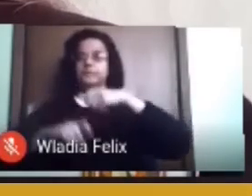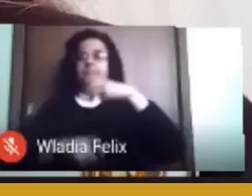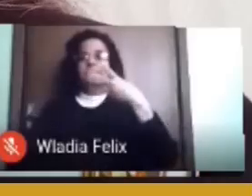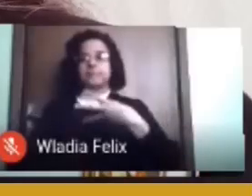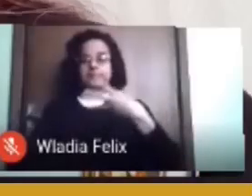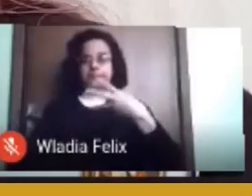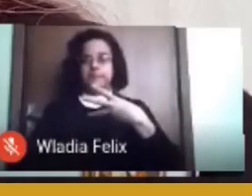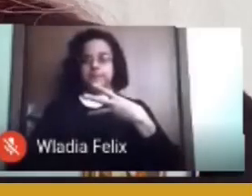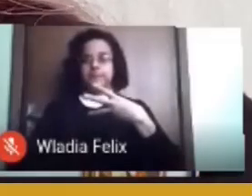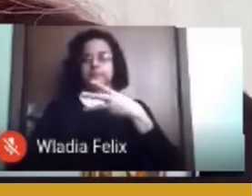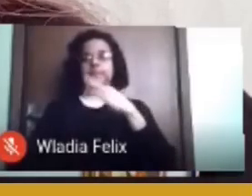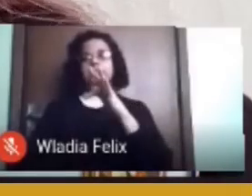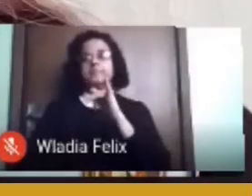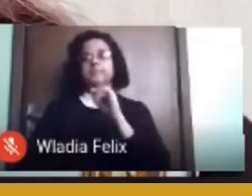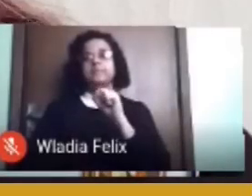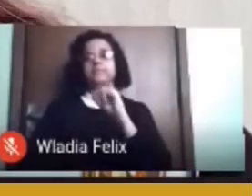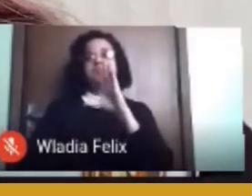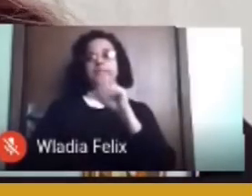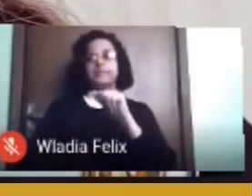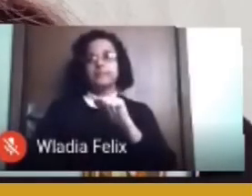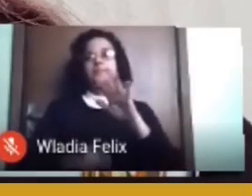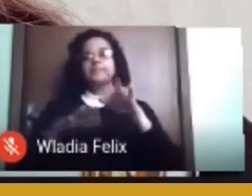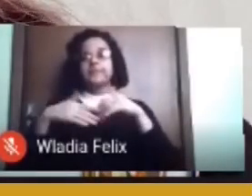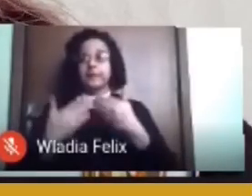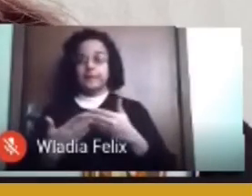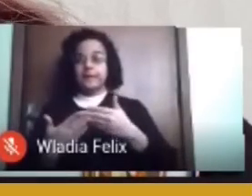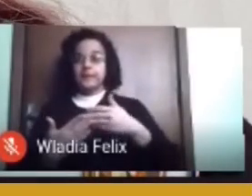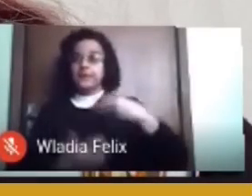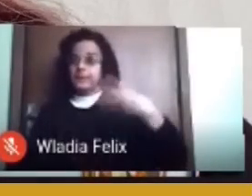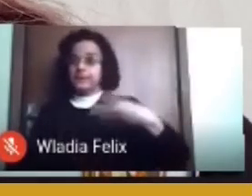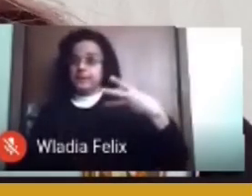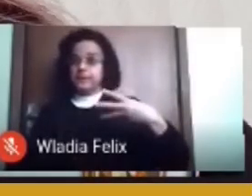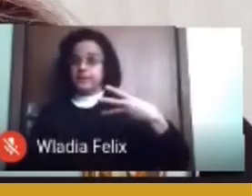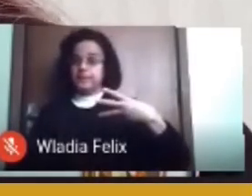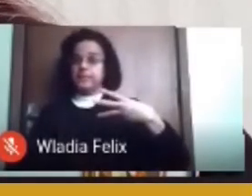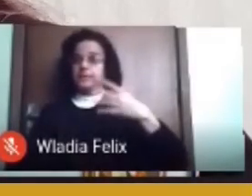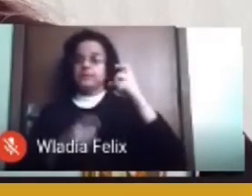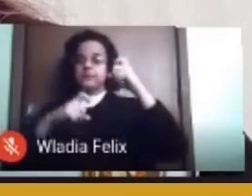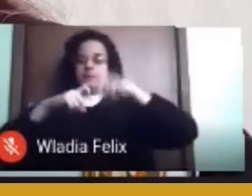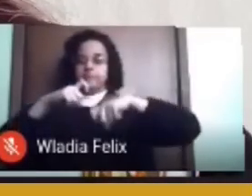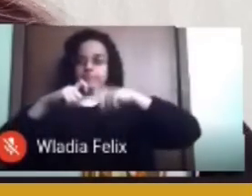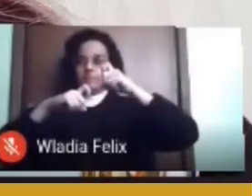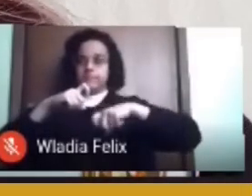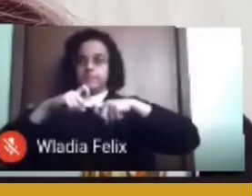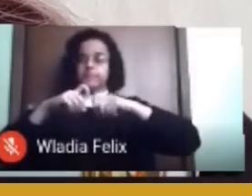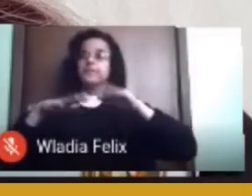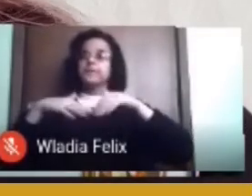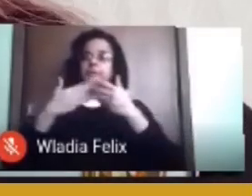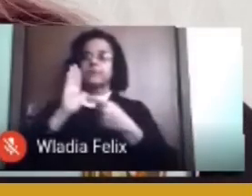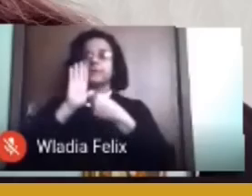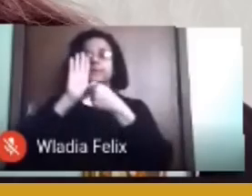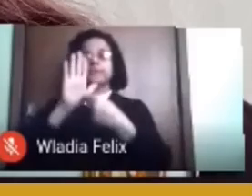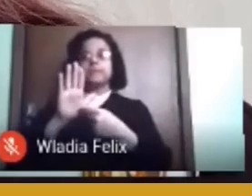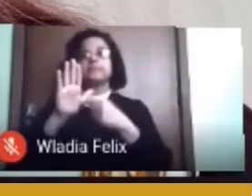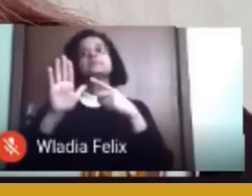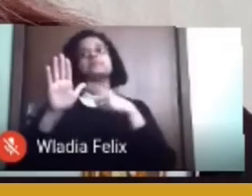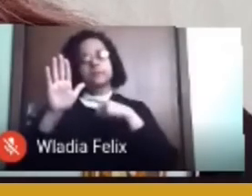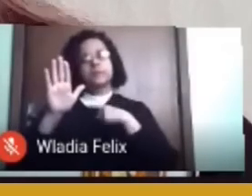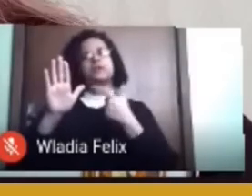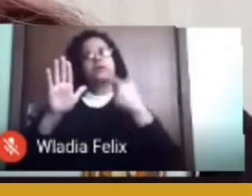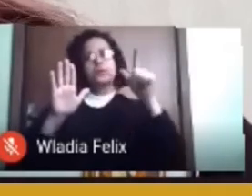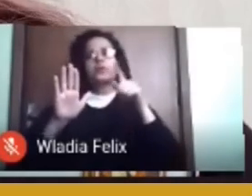aqui na nossa estatística, ela é associada a outras, claro, física, negligência, mas no município de Araucária, nesse período,